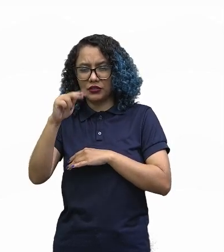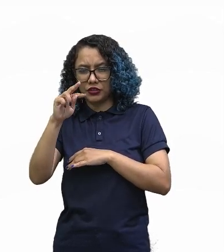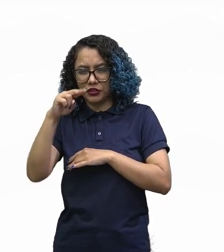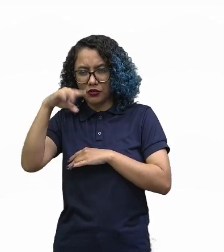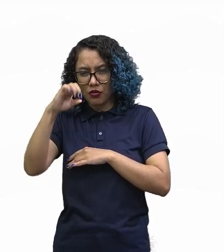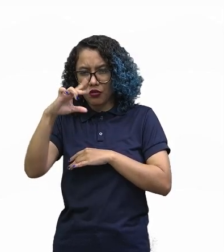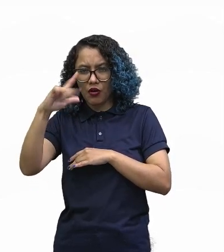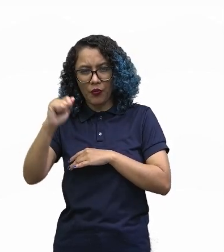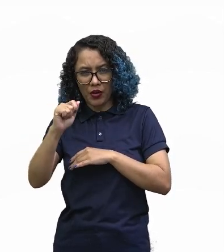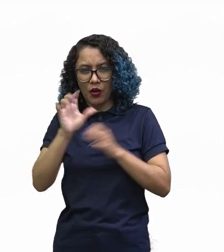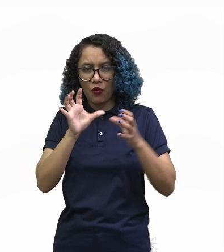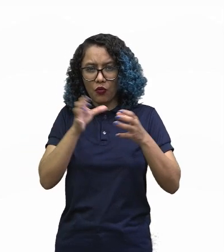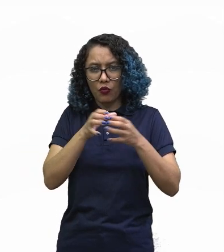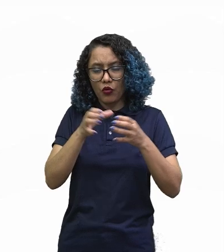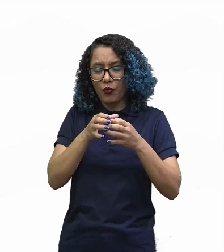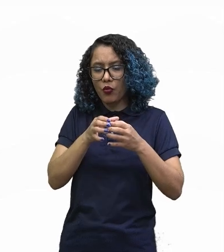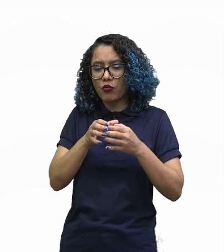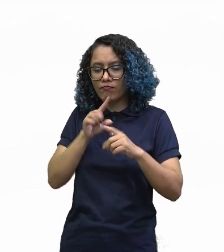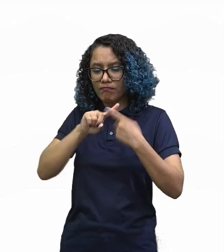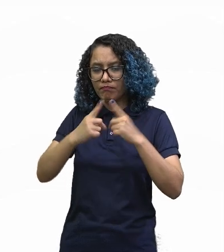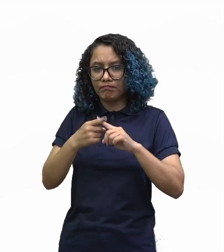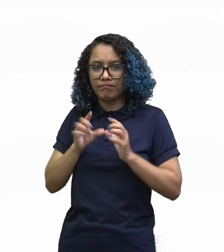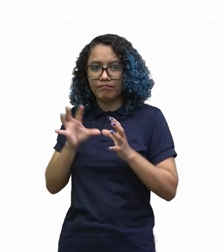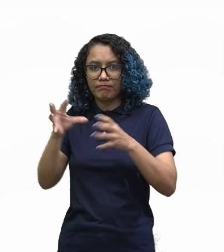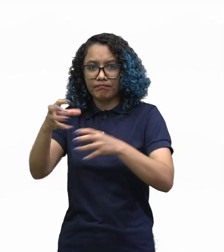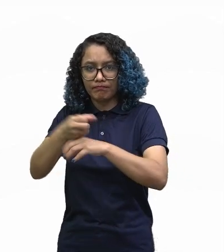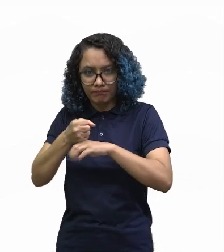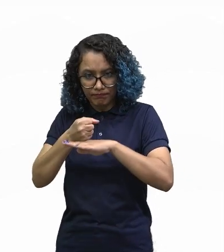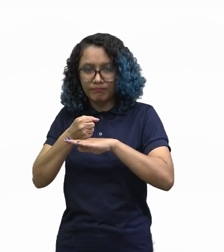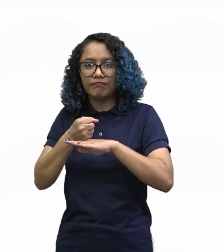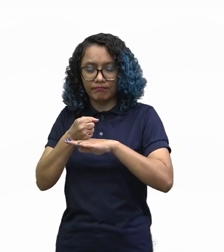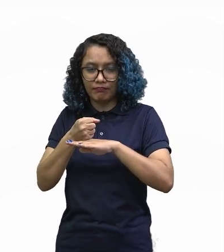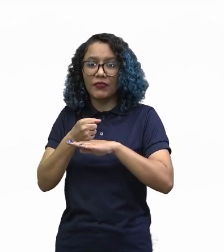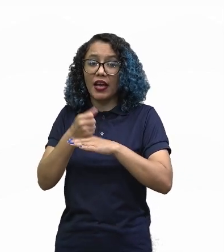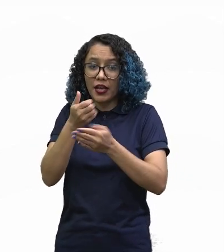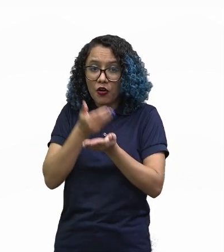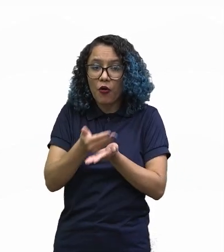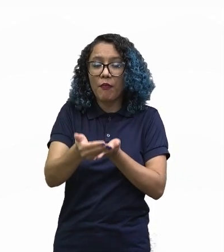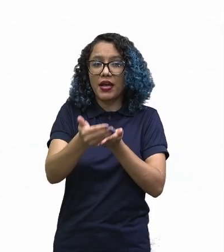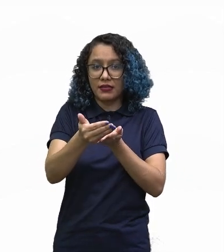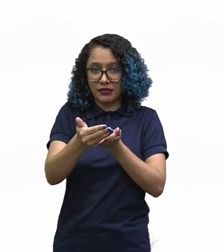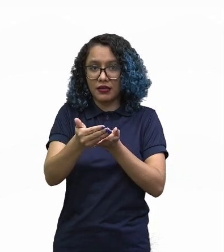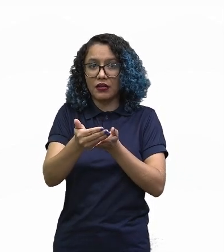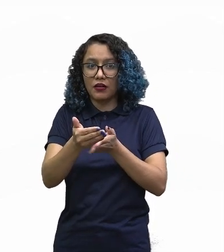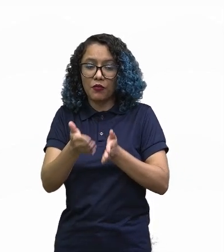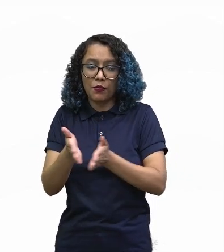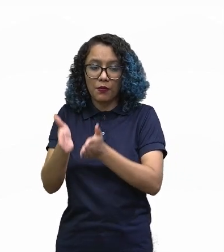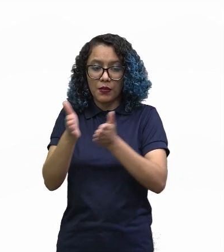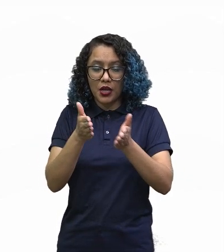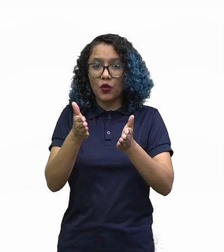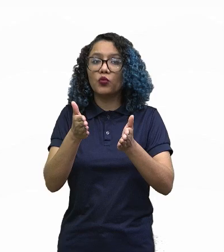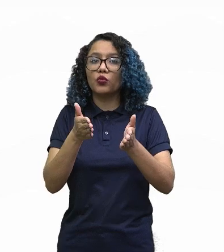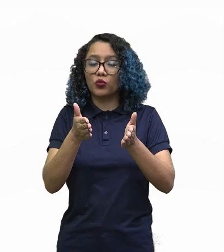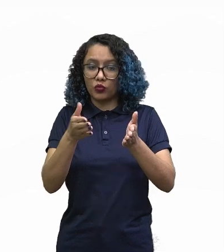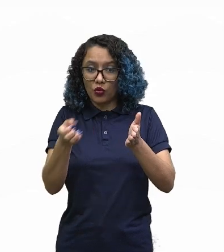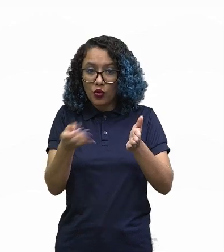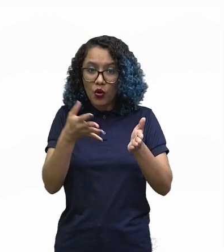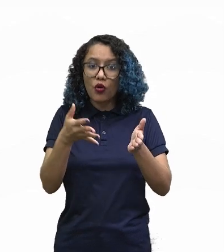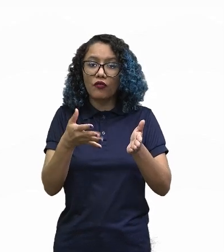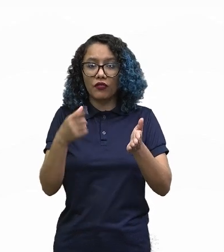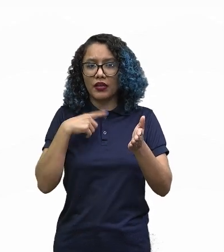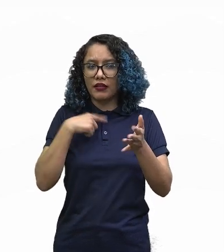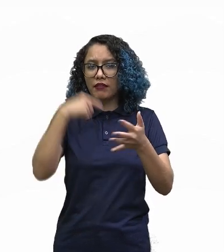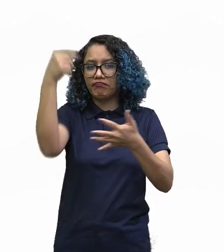inicia-se a partir daí uma nova era, que vai ter todos esses aspectos que foram mencionados, né?